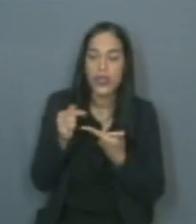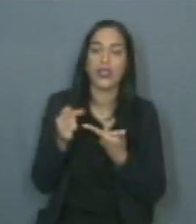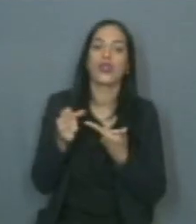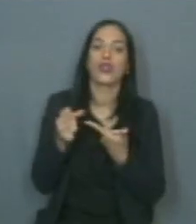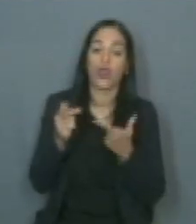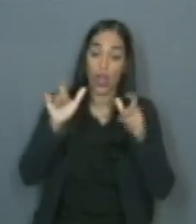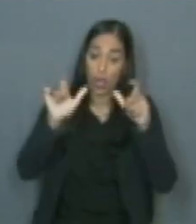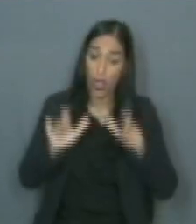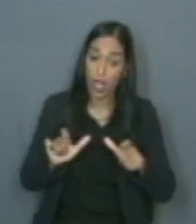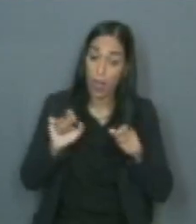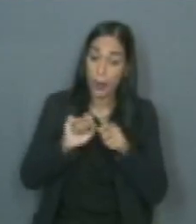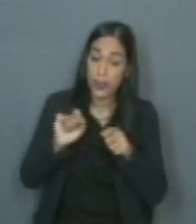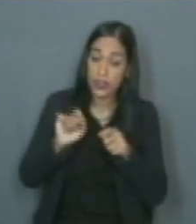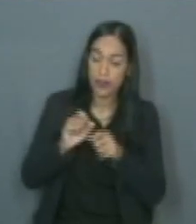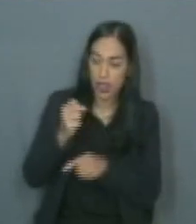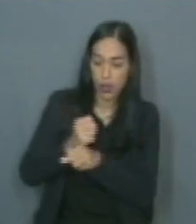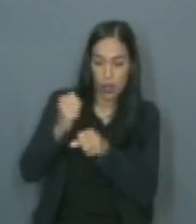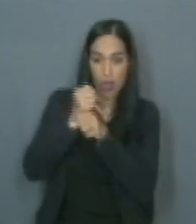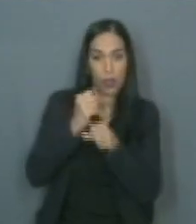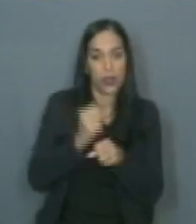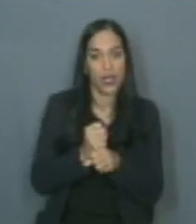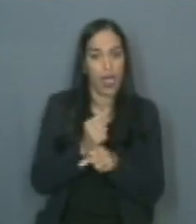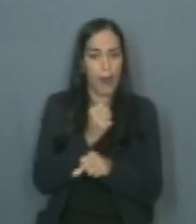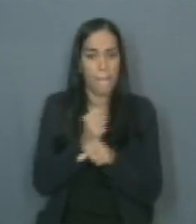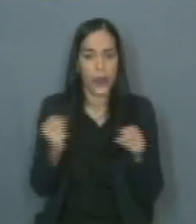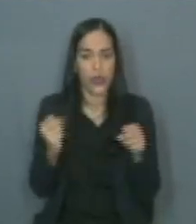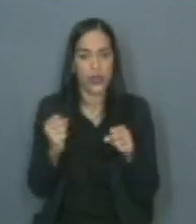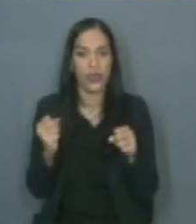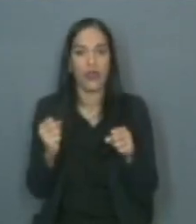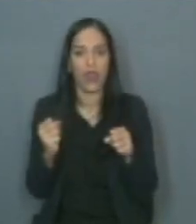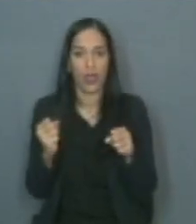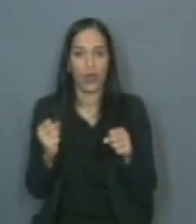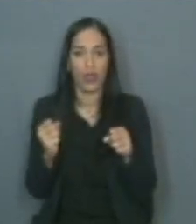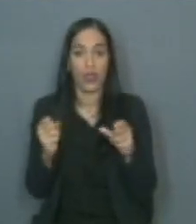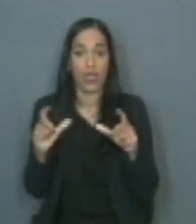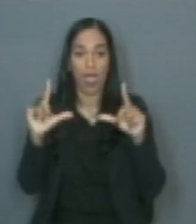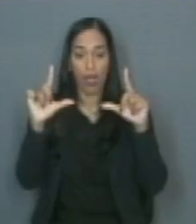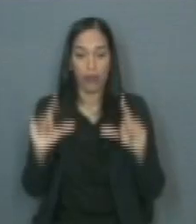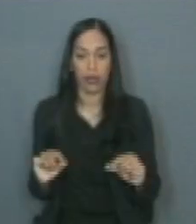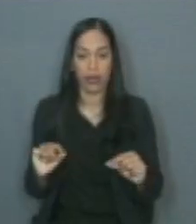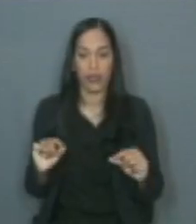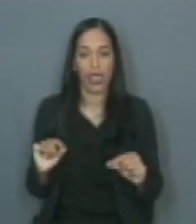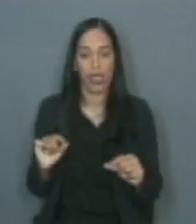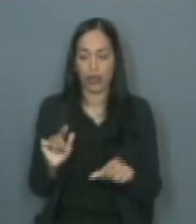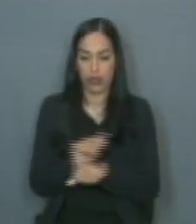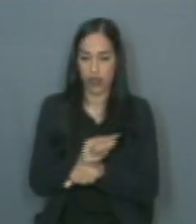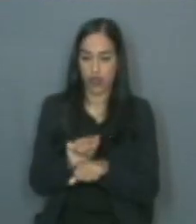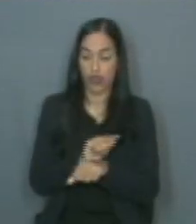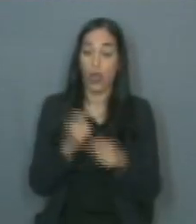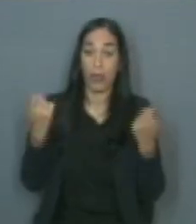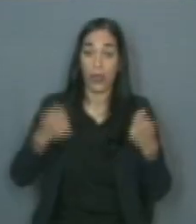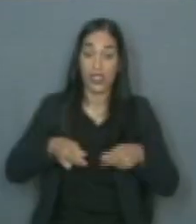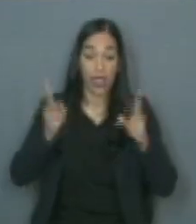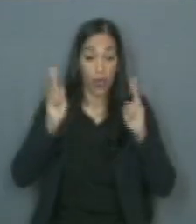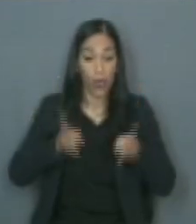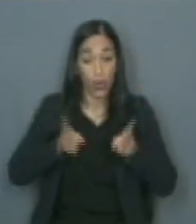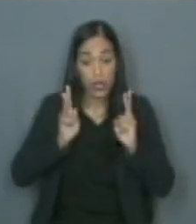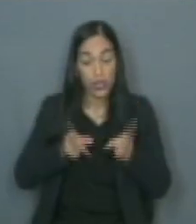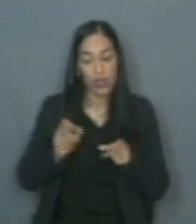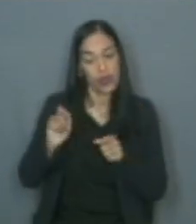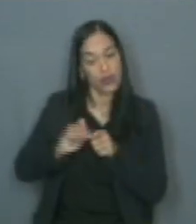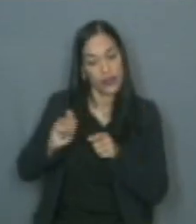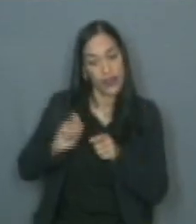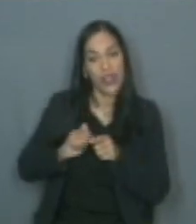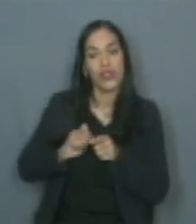feito. É praticamente impossível zerar esse número numa só gestão. A gente precisa dar continuidade que tem sido feito.